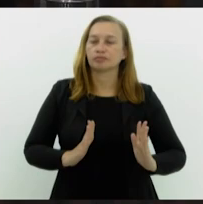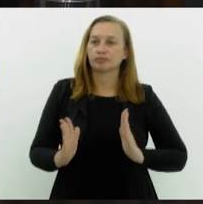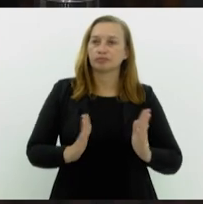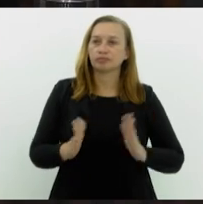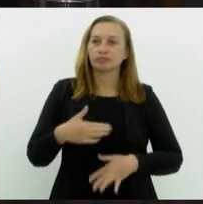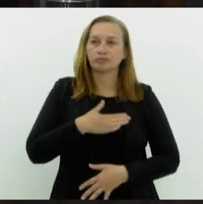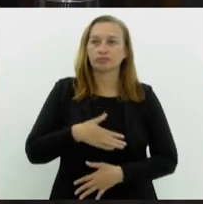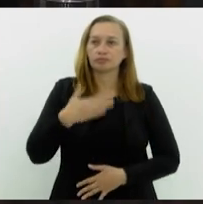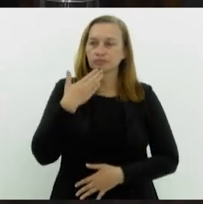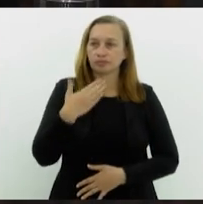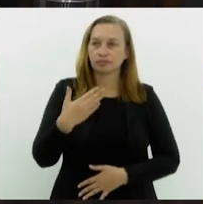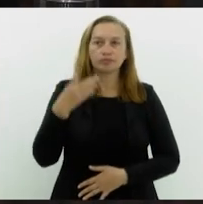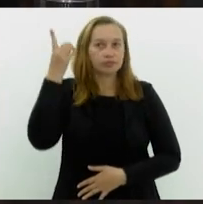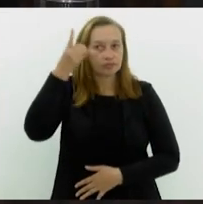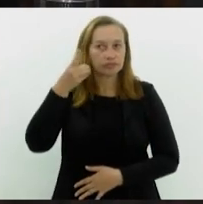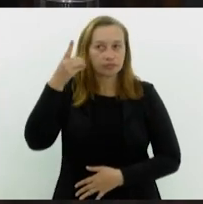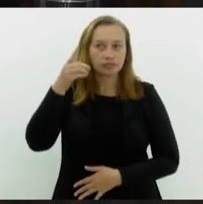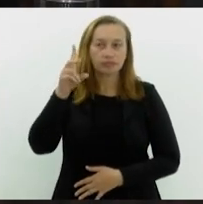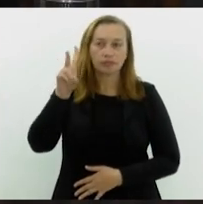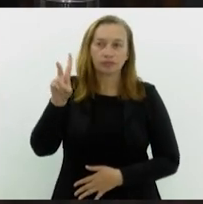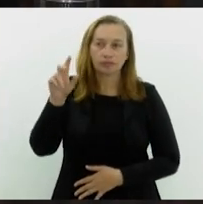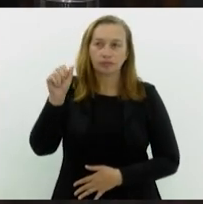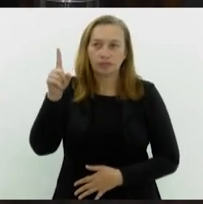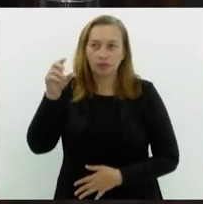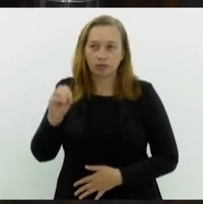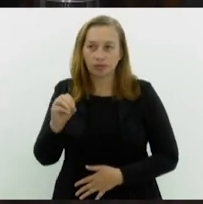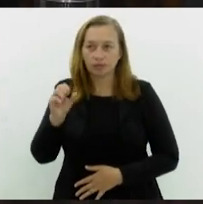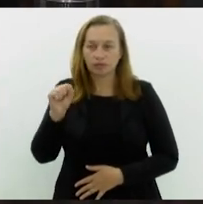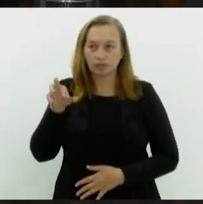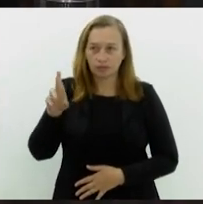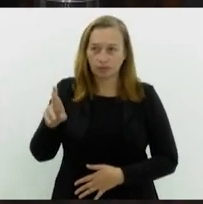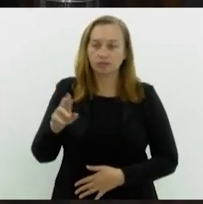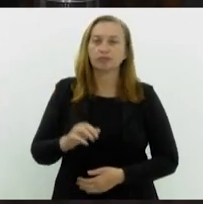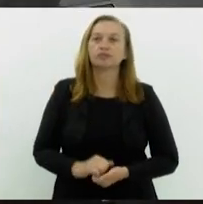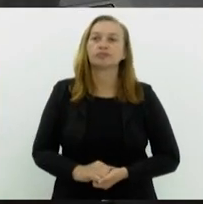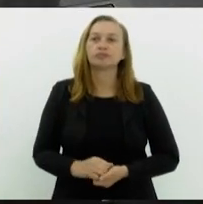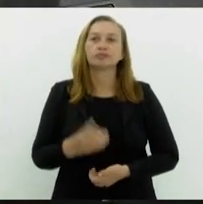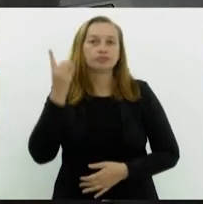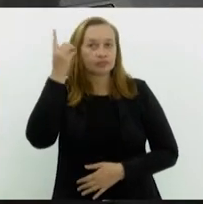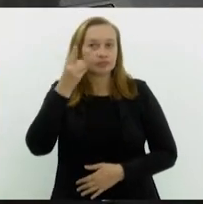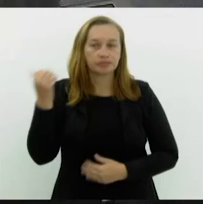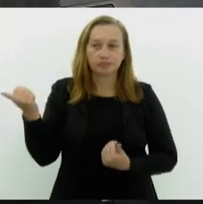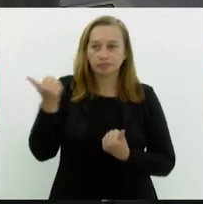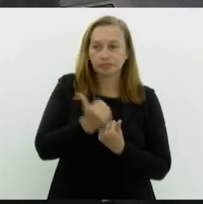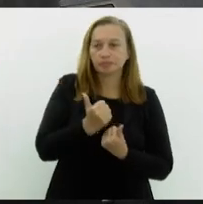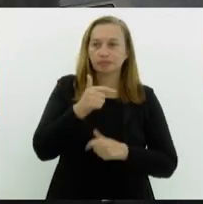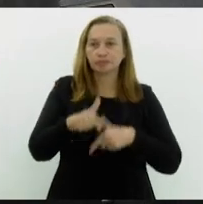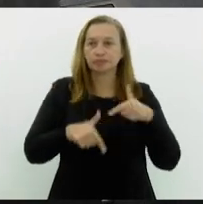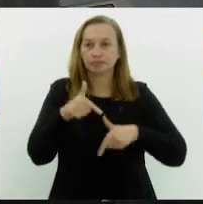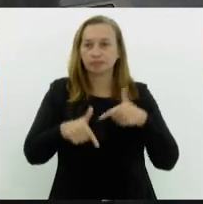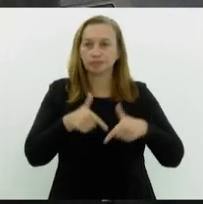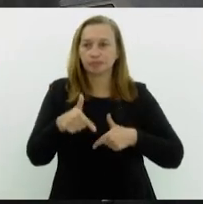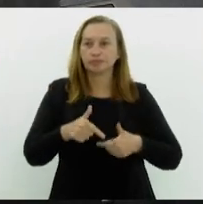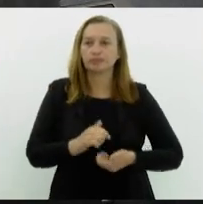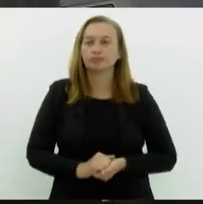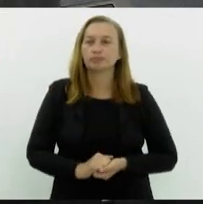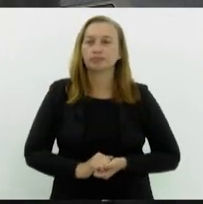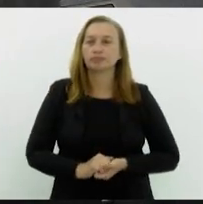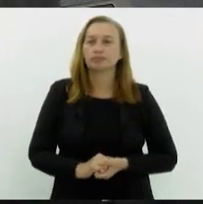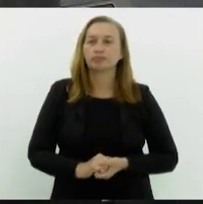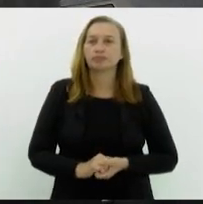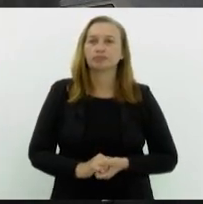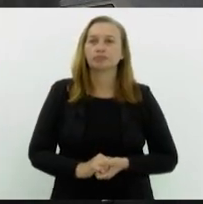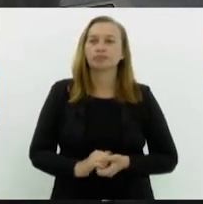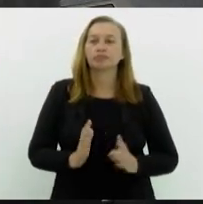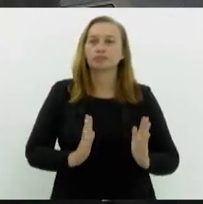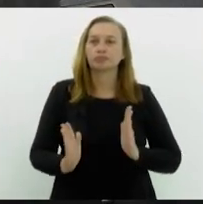Gostaria de solicitar o deputado Valdo Ceasa, Valdo Ceasa, para assumir aqui os trabalhos do